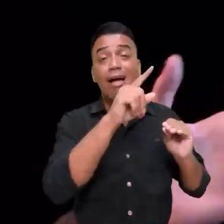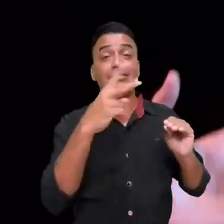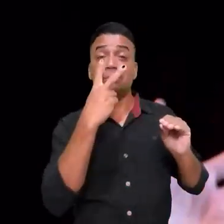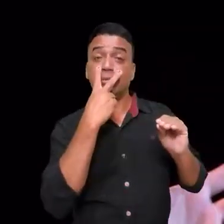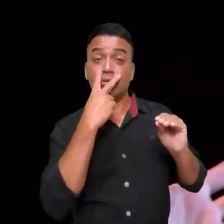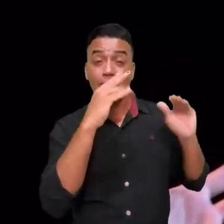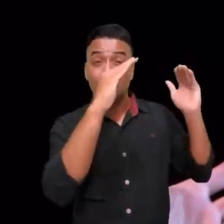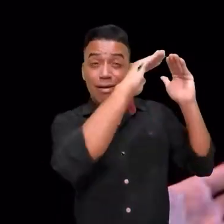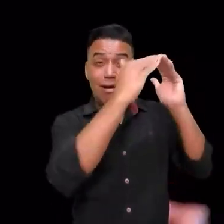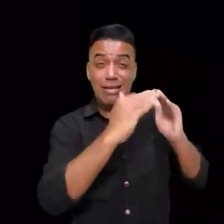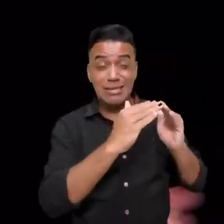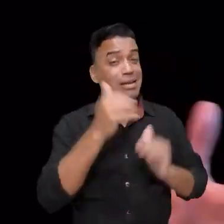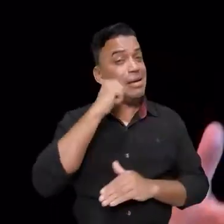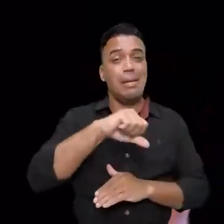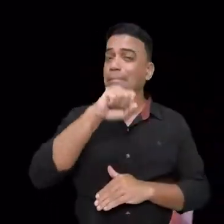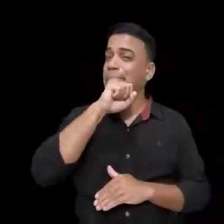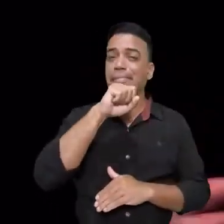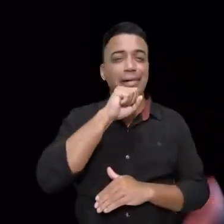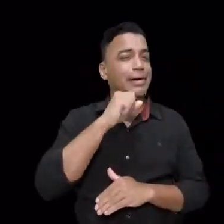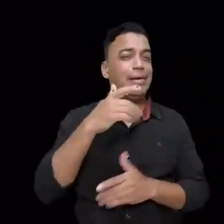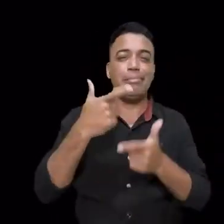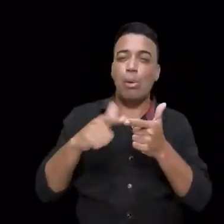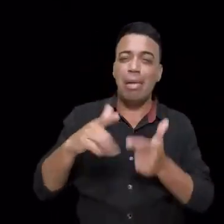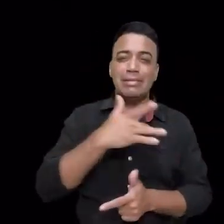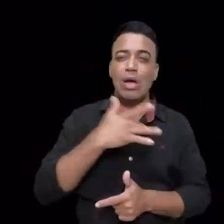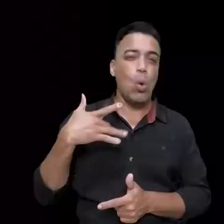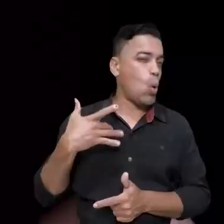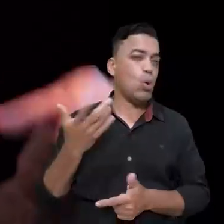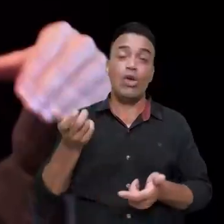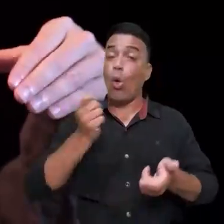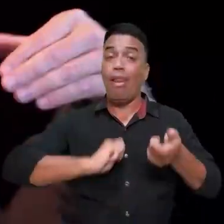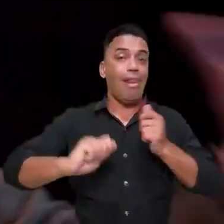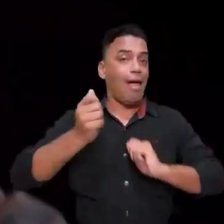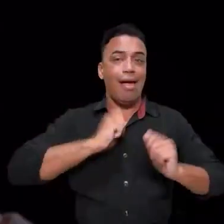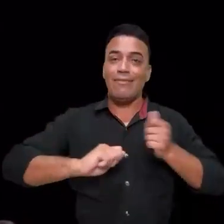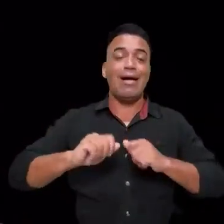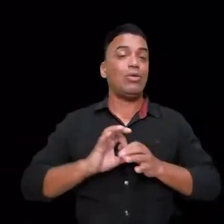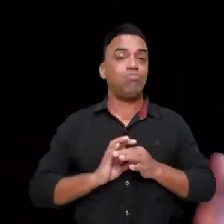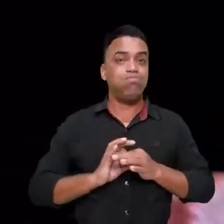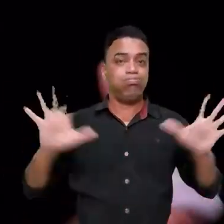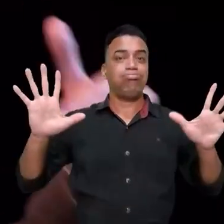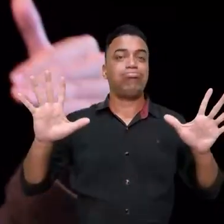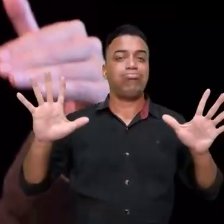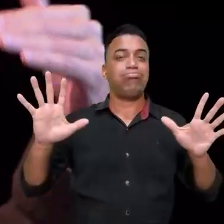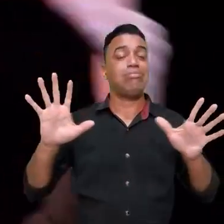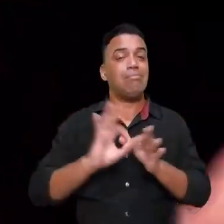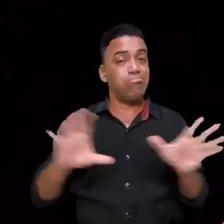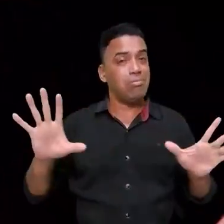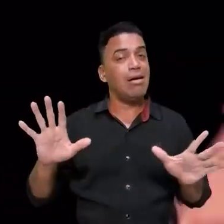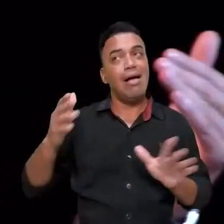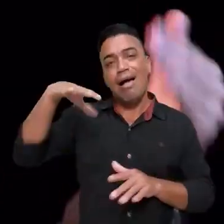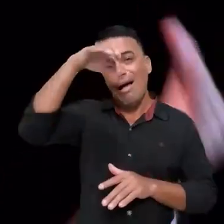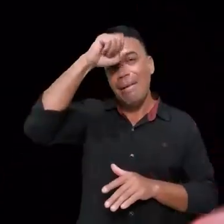não tinha jeito da minha mãe dar conta. Com todos os problemas de saúde, todas as dificuldades, eu fui solto no mundo, assim, do tipo de aprender